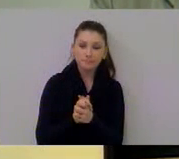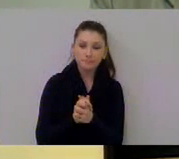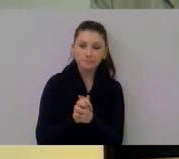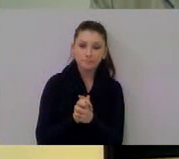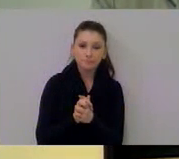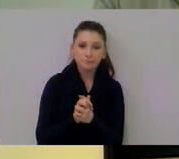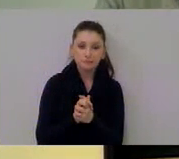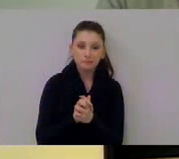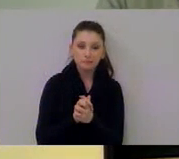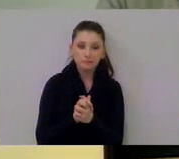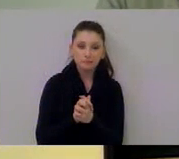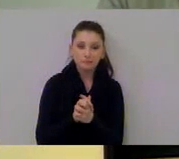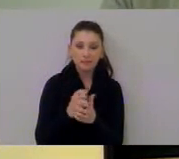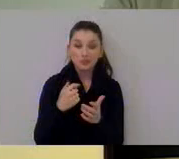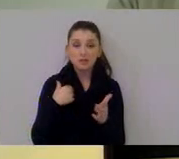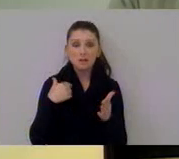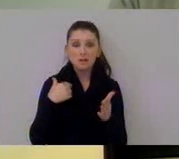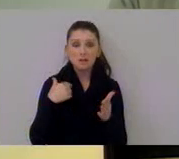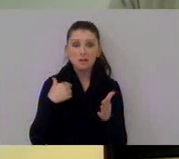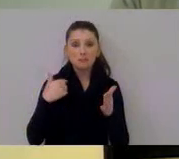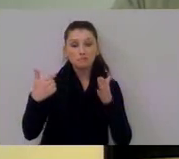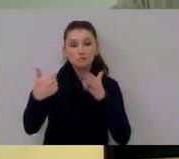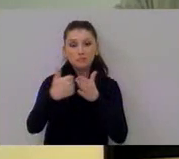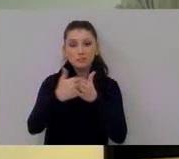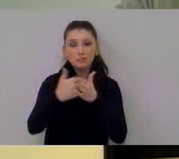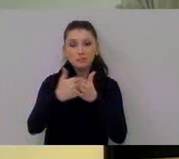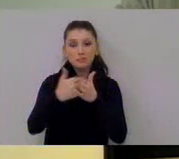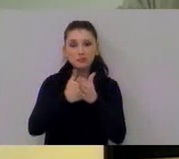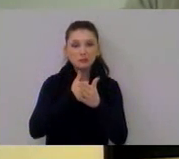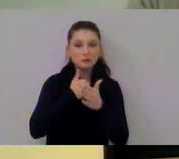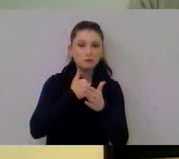como começar novas obras,